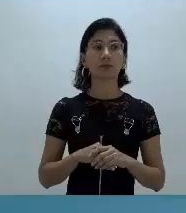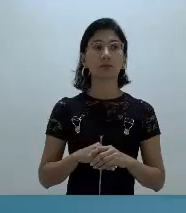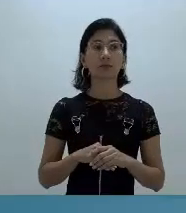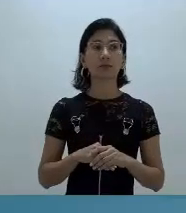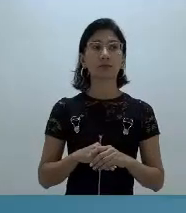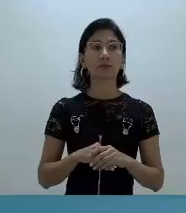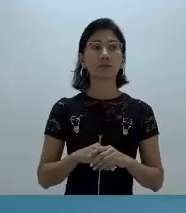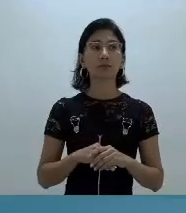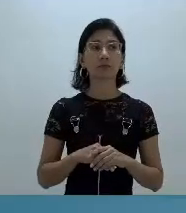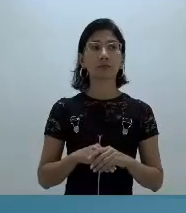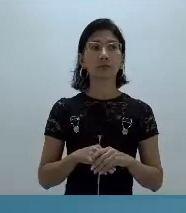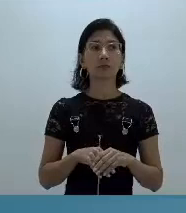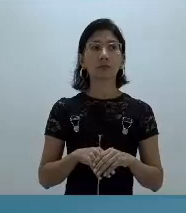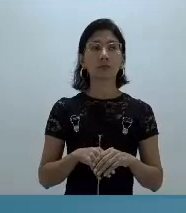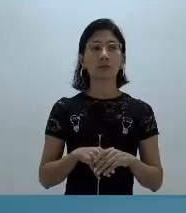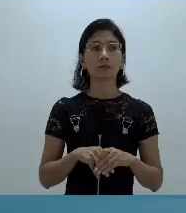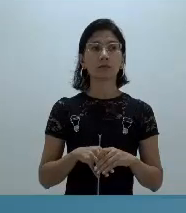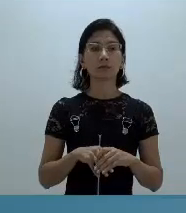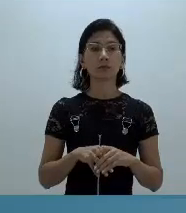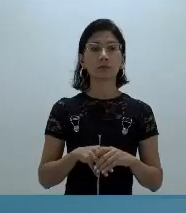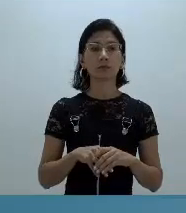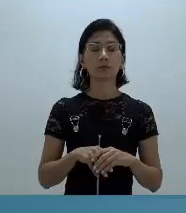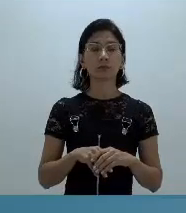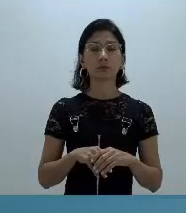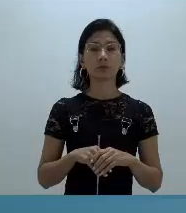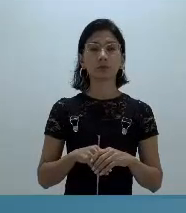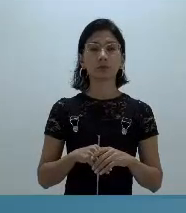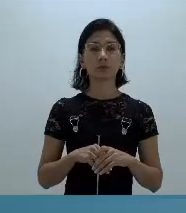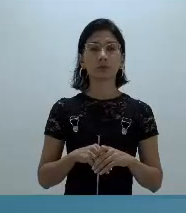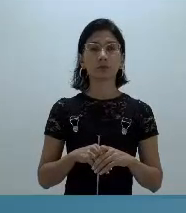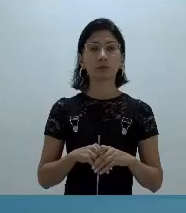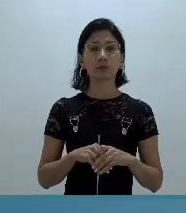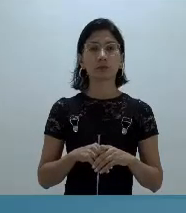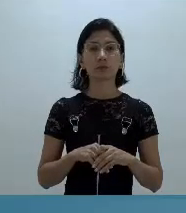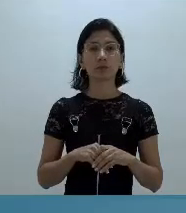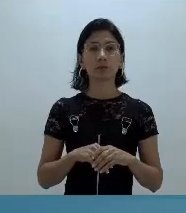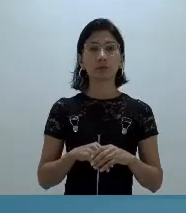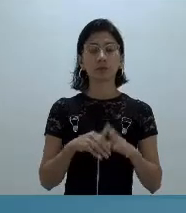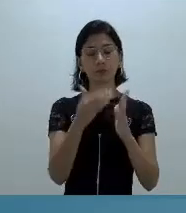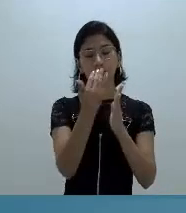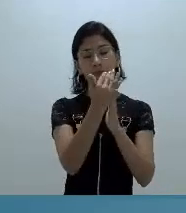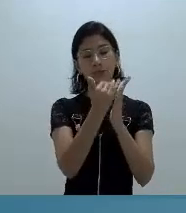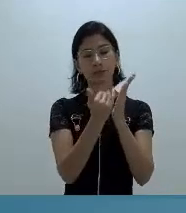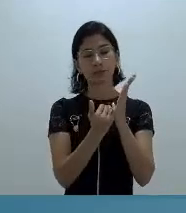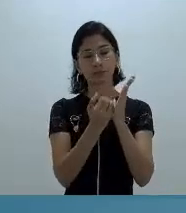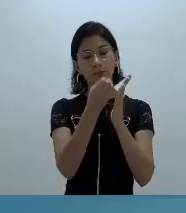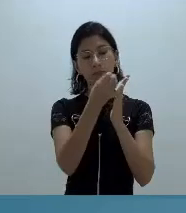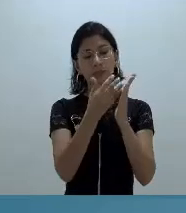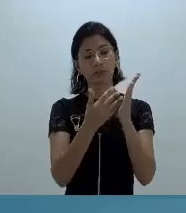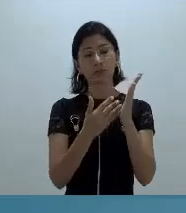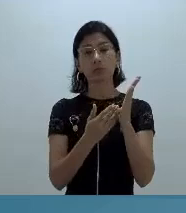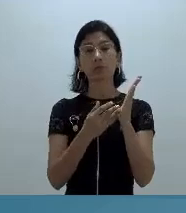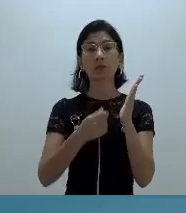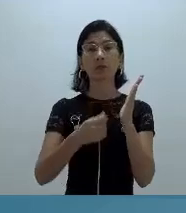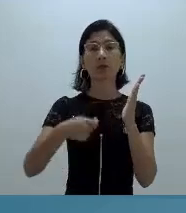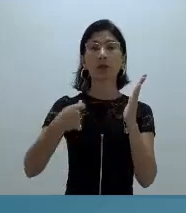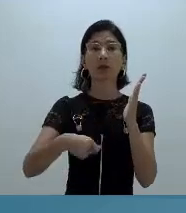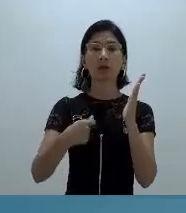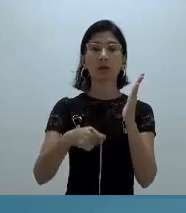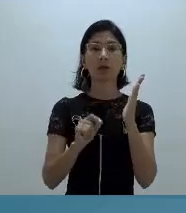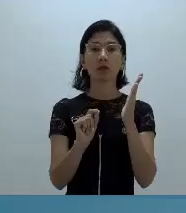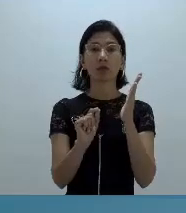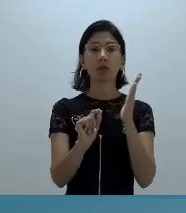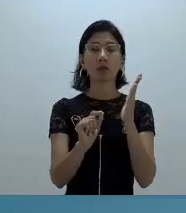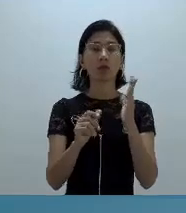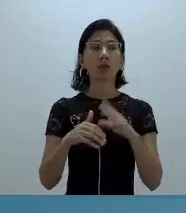E o privado encerra o recurso definitivo. Retirou que, dessa forma, necessária a aplicação de direito